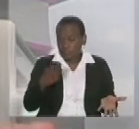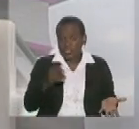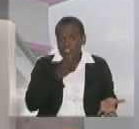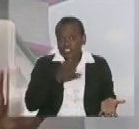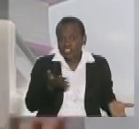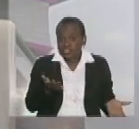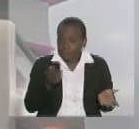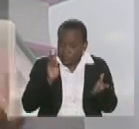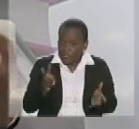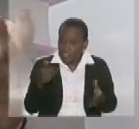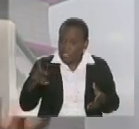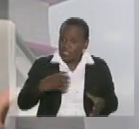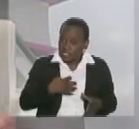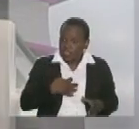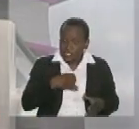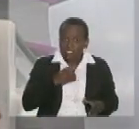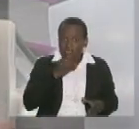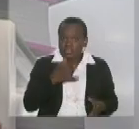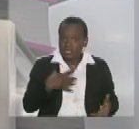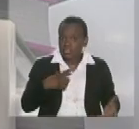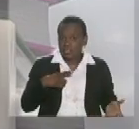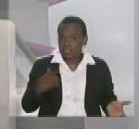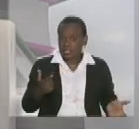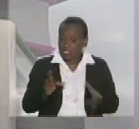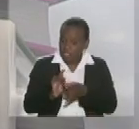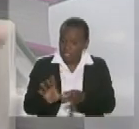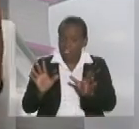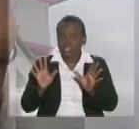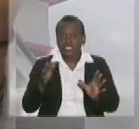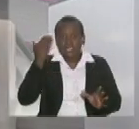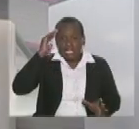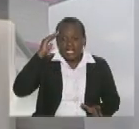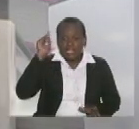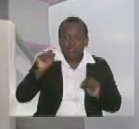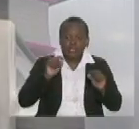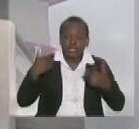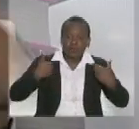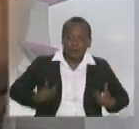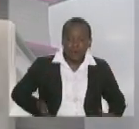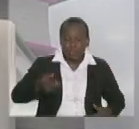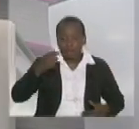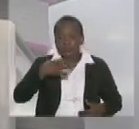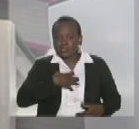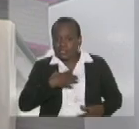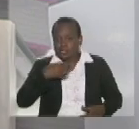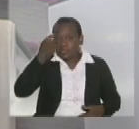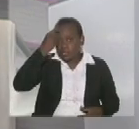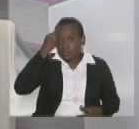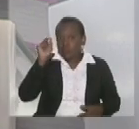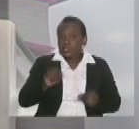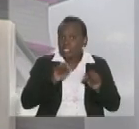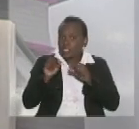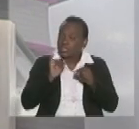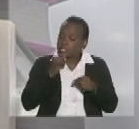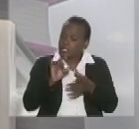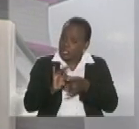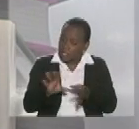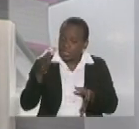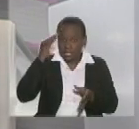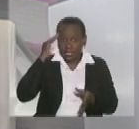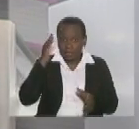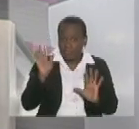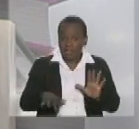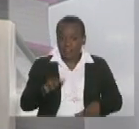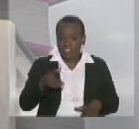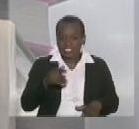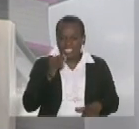pô, ela tá triste, vamos viver o triste ali dela, né? Deixar ela entender o corpo dela, entender as emoções dela, né? E a gente